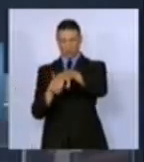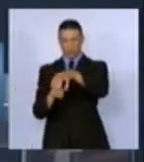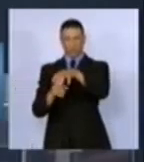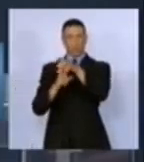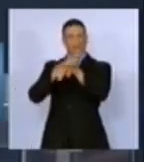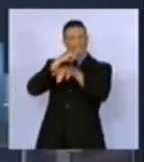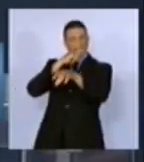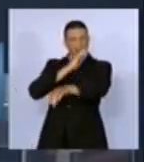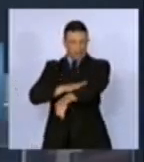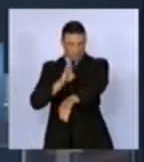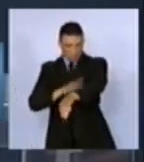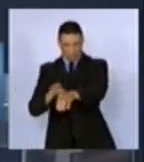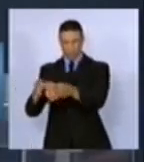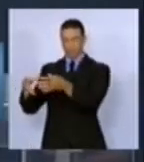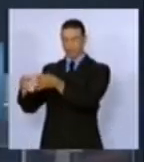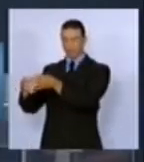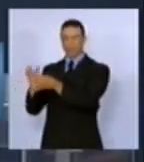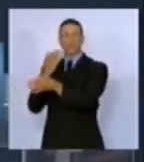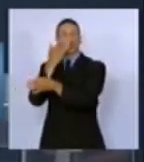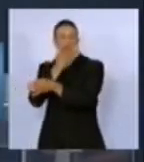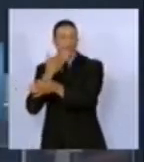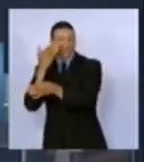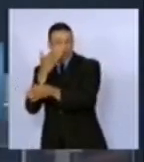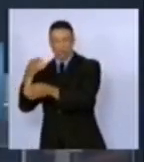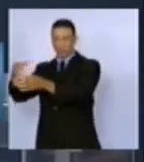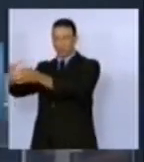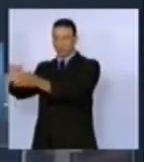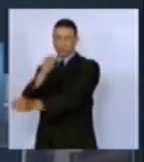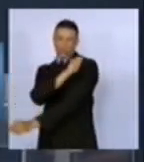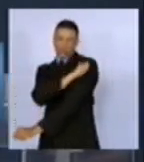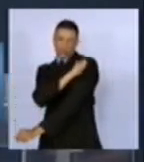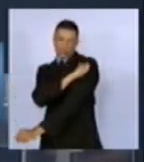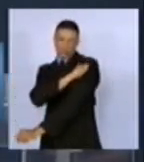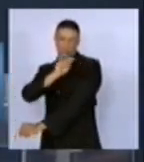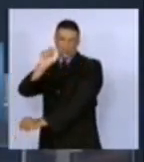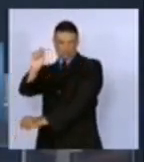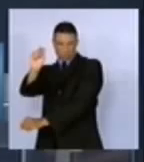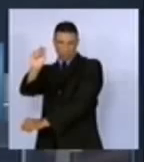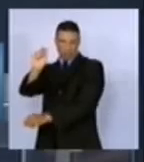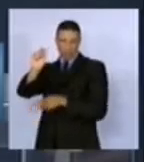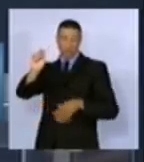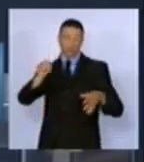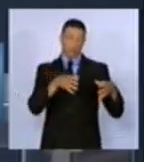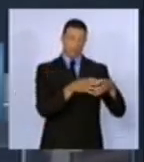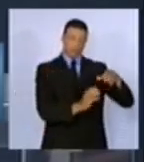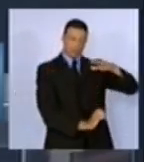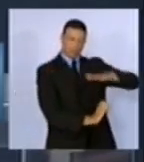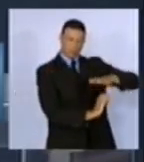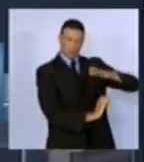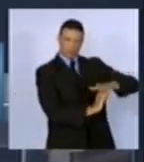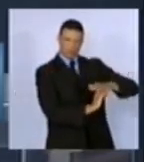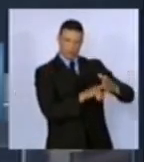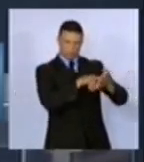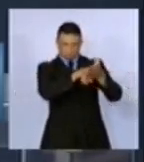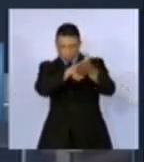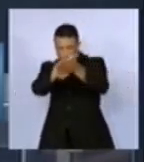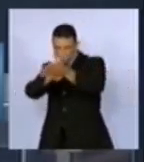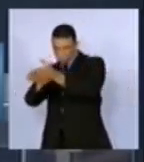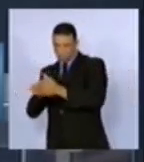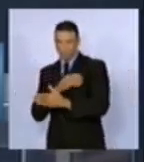etanol esses dados são do Ministério do Trabalho e Emprego R eles indicam empregos formais